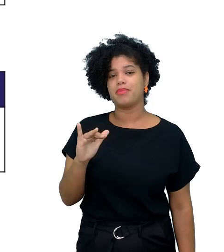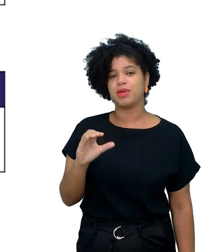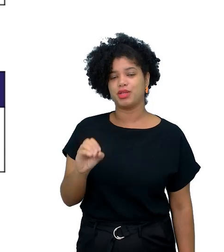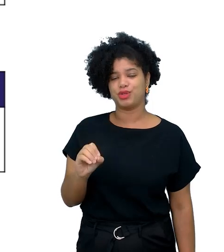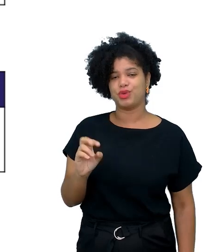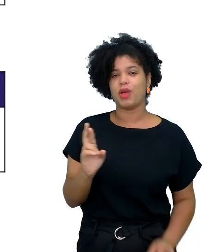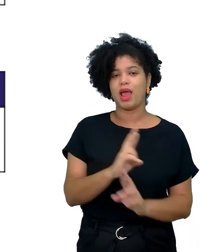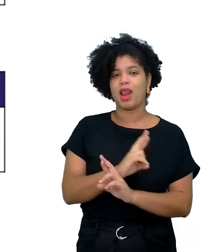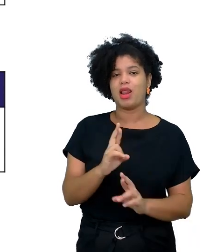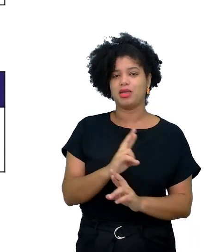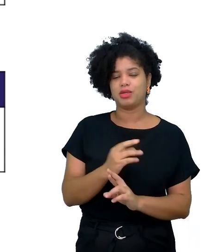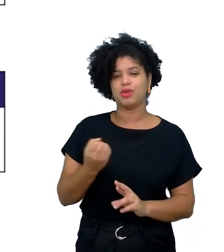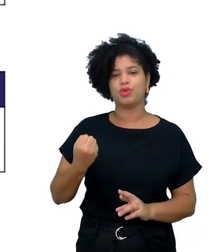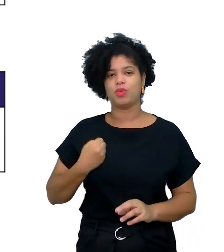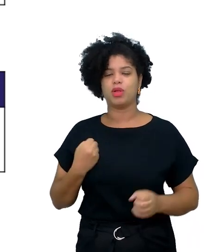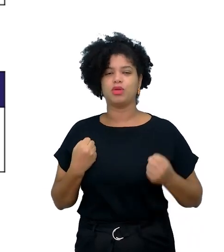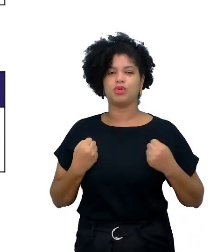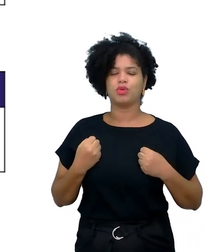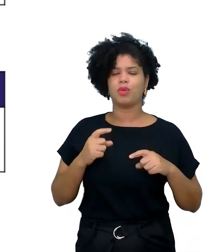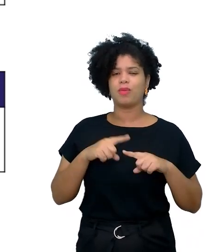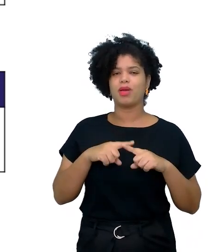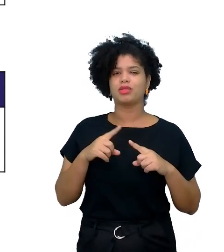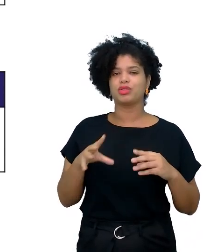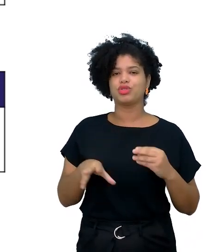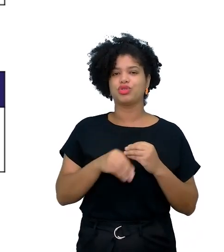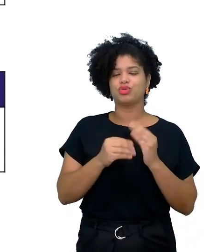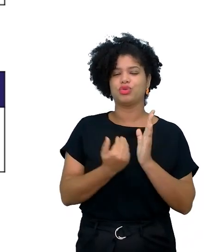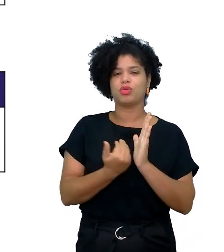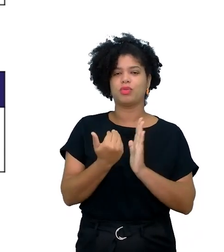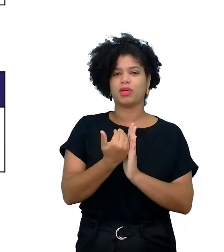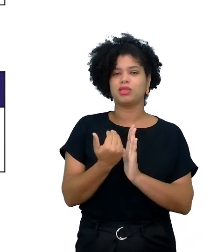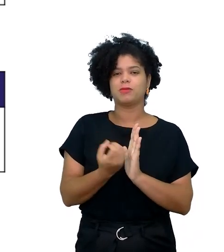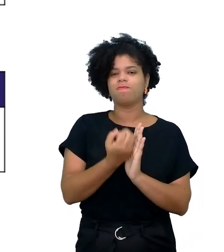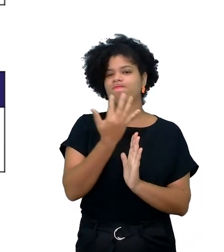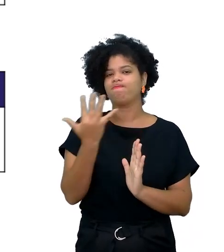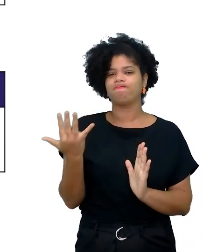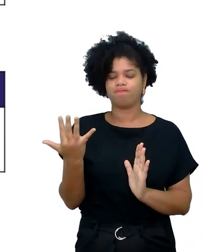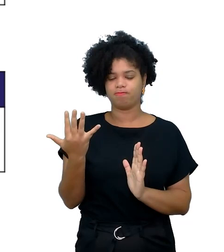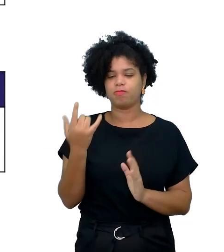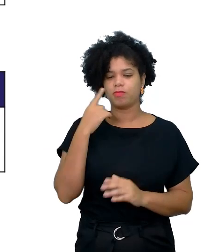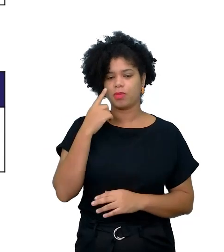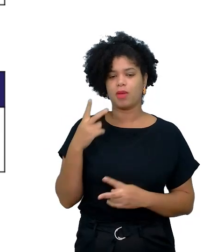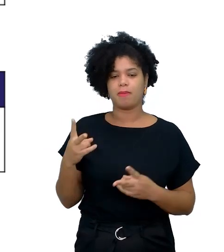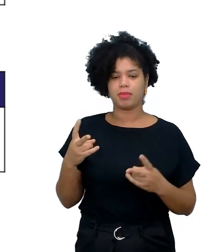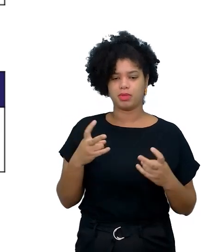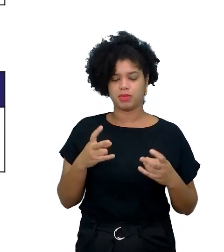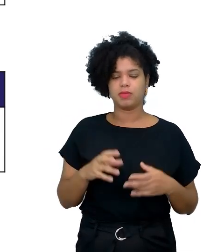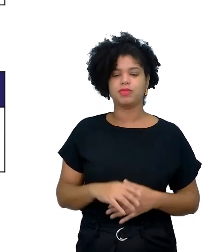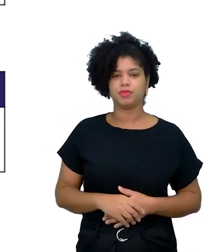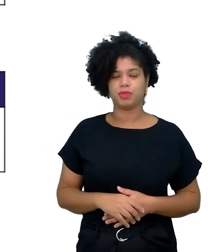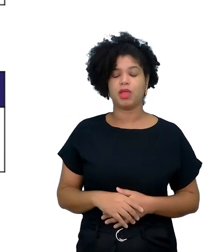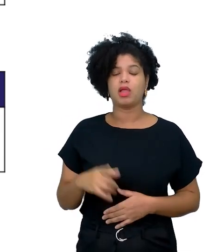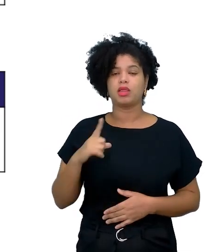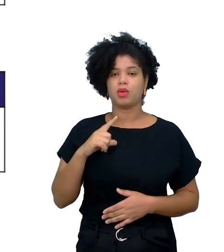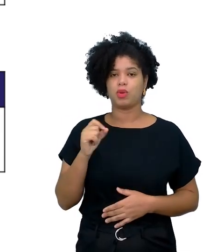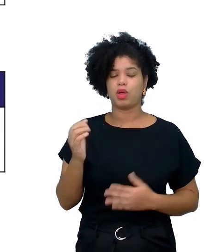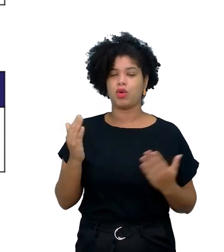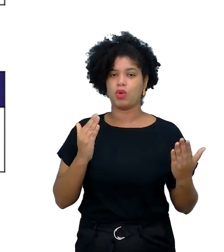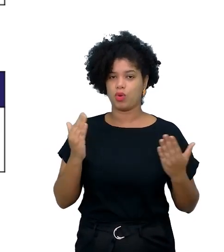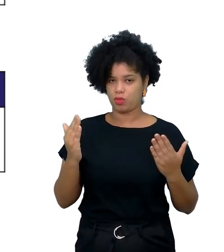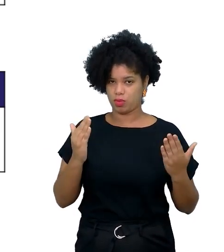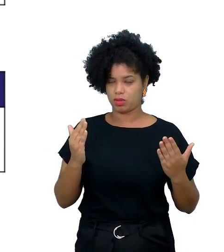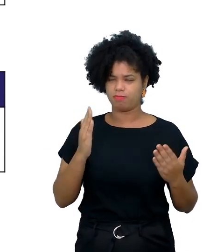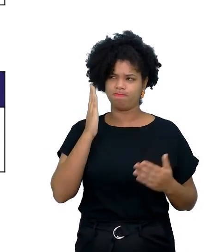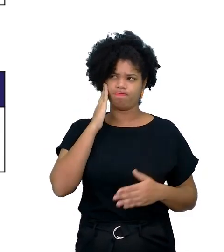medidas, qual é? Quanto a mais aqui, certo? Então, nesse sentido, aqui a comparação que se